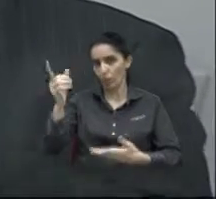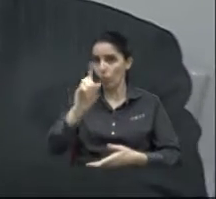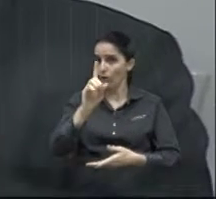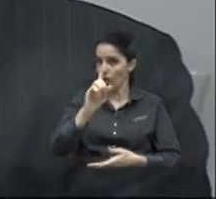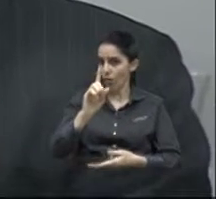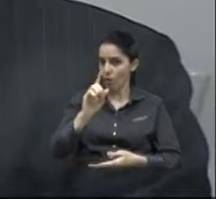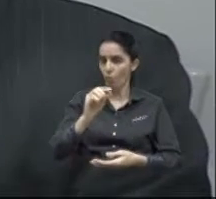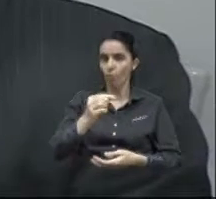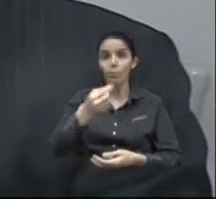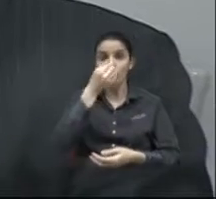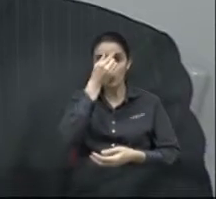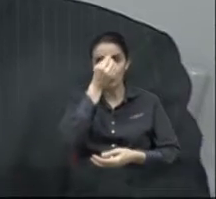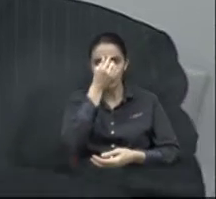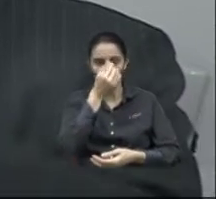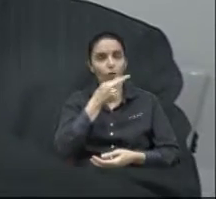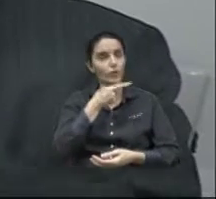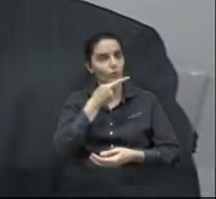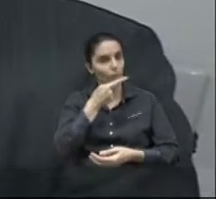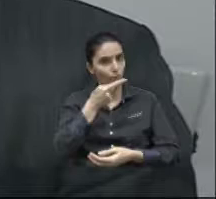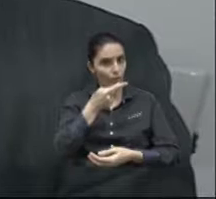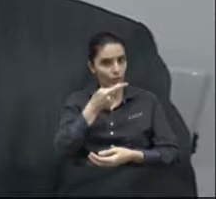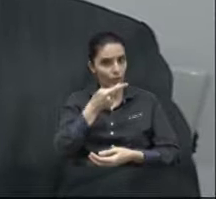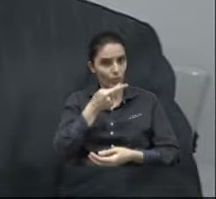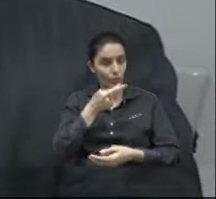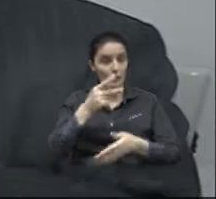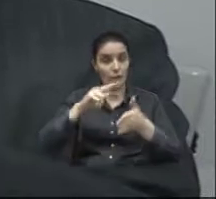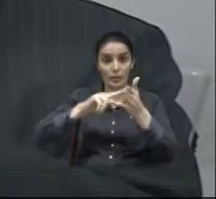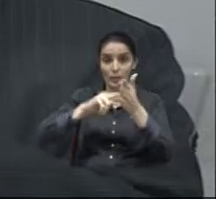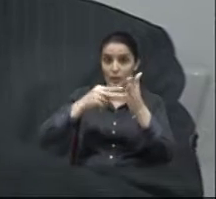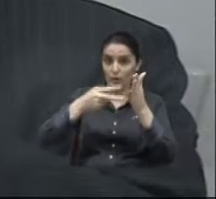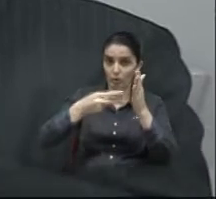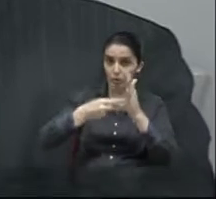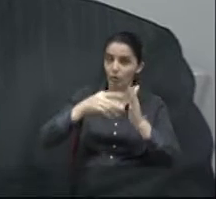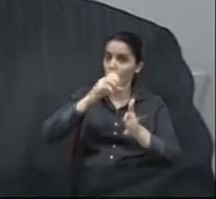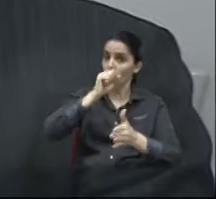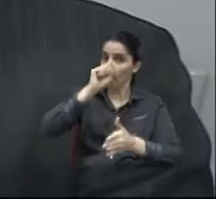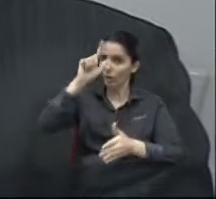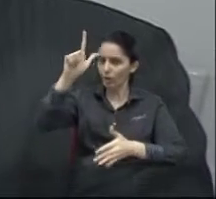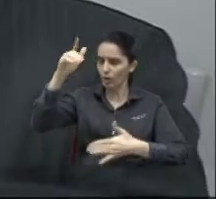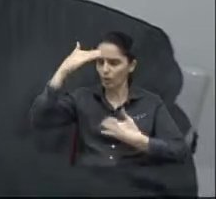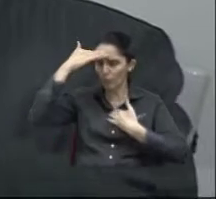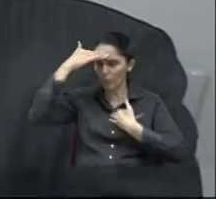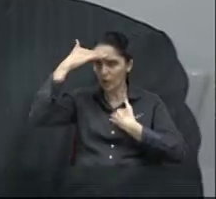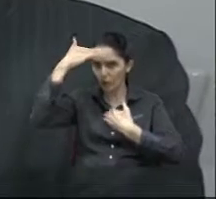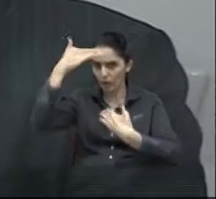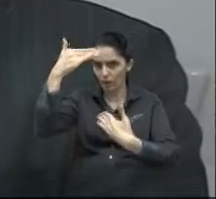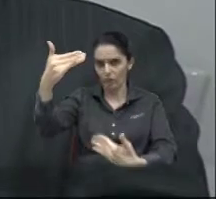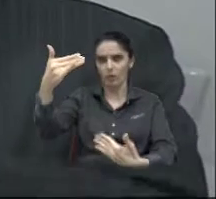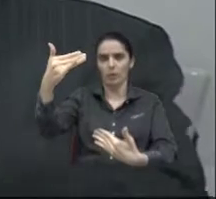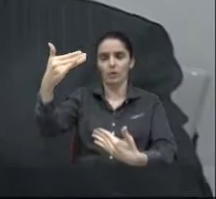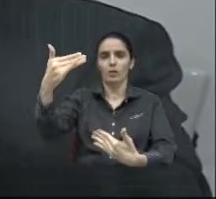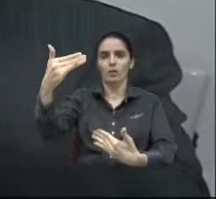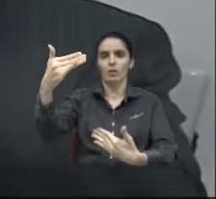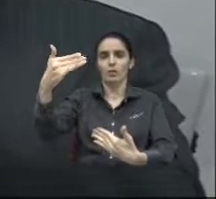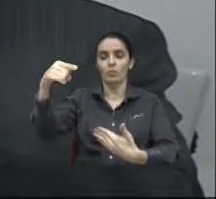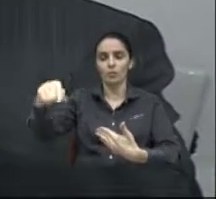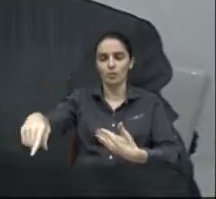é Limeira agradecendo pelos seus préstimos, pelo seu serviço, pela